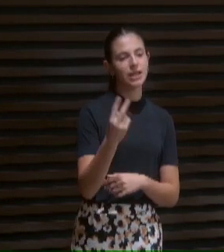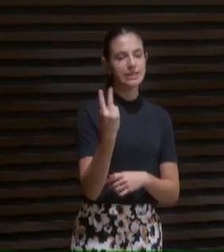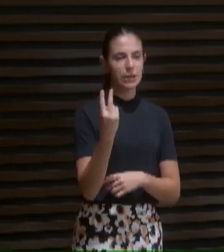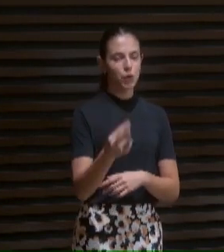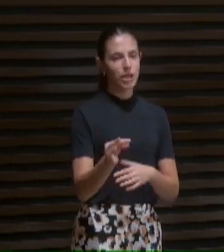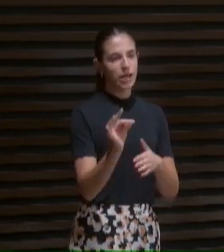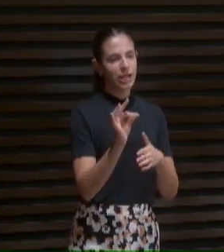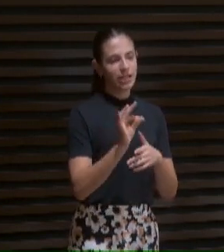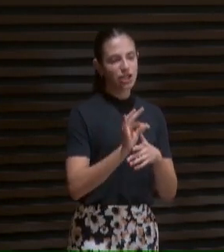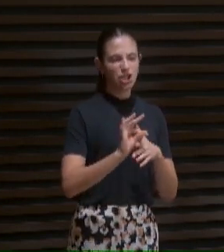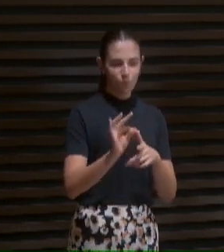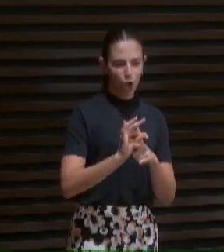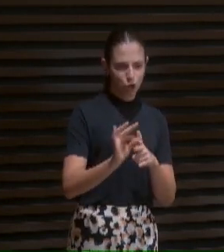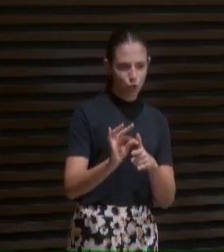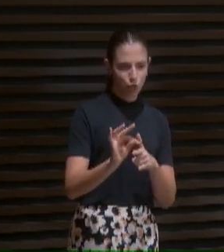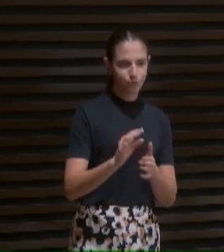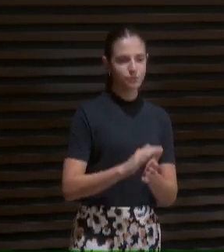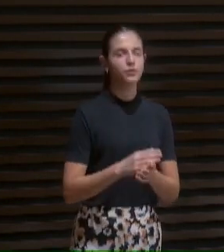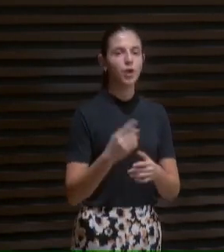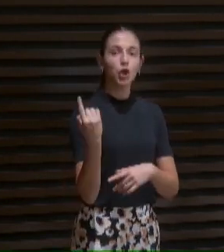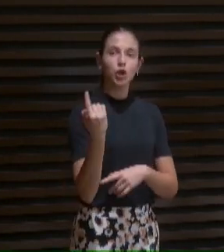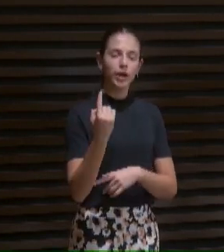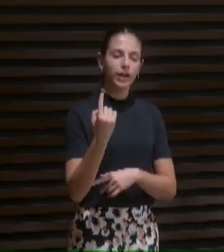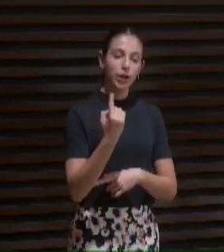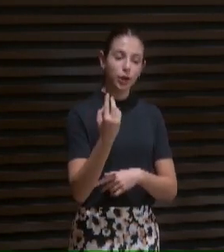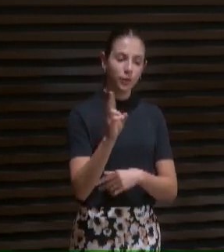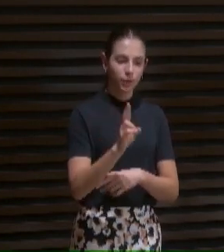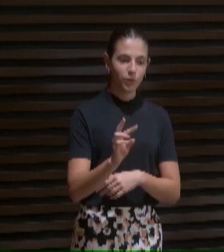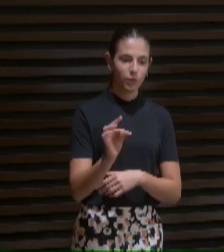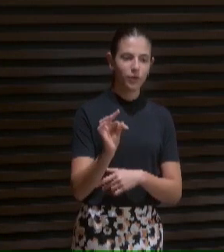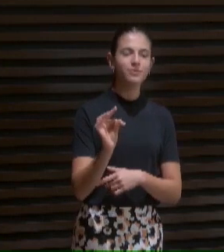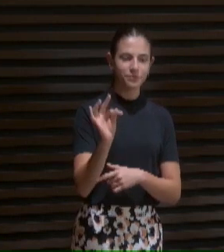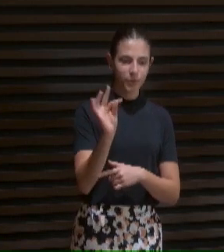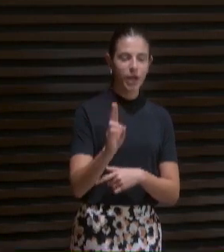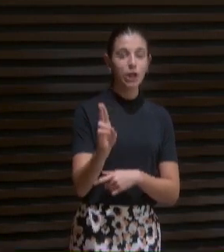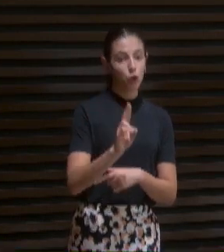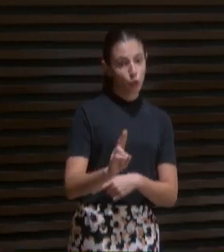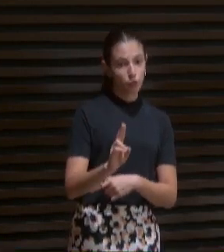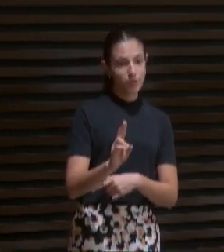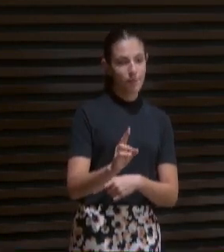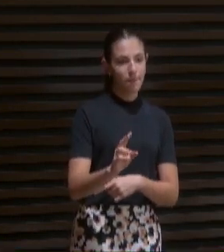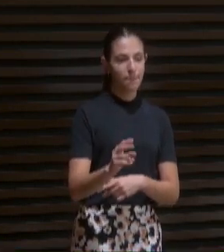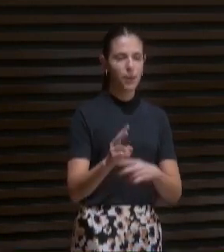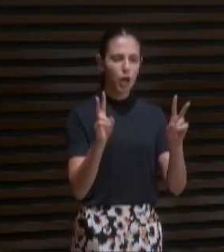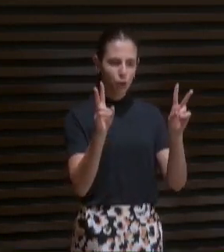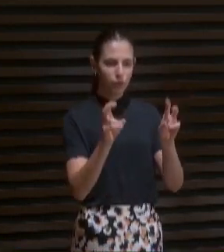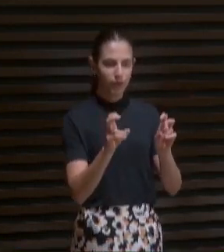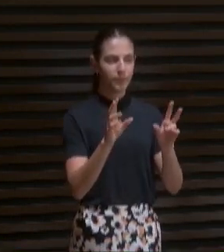desta palavra últimos dias, e ele usa a expressão